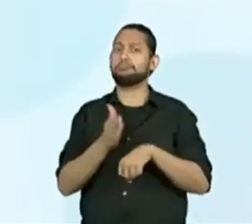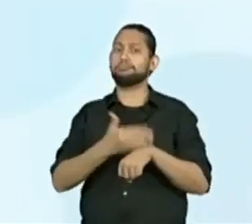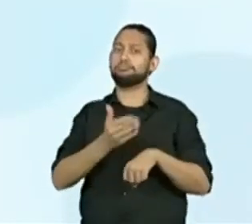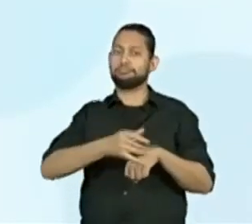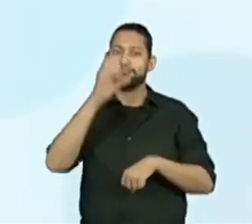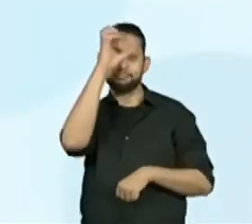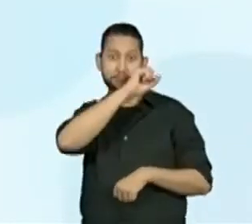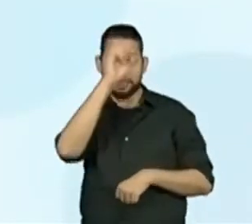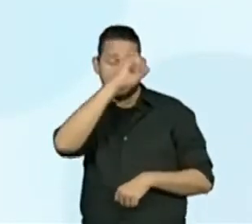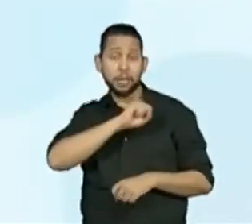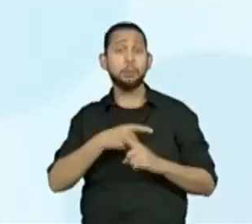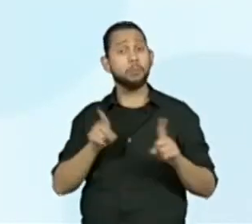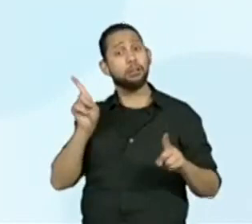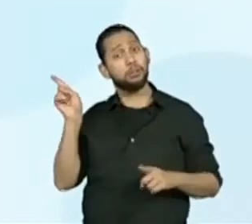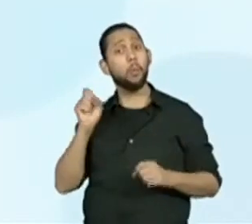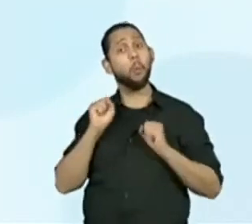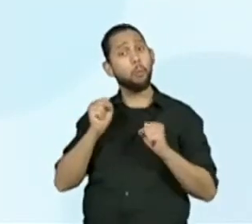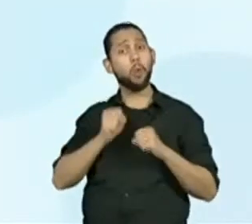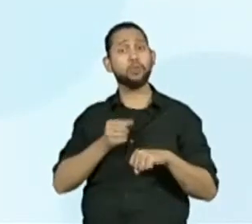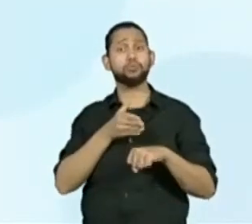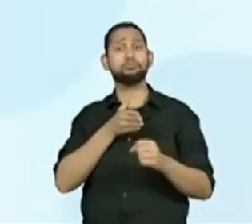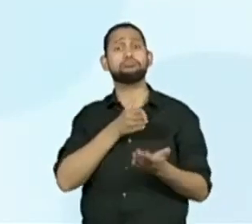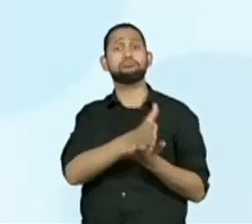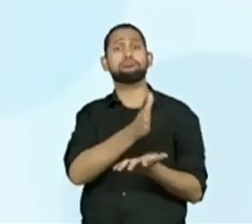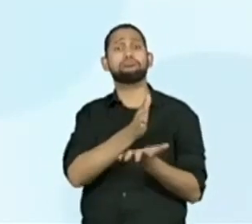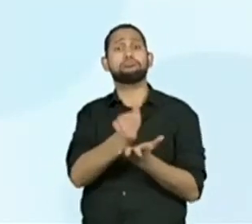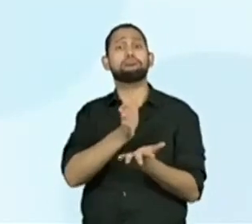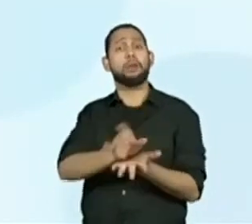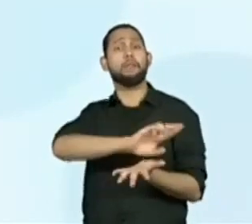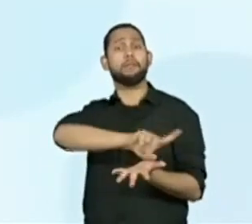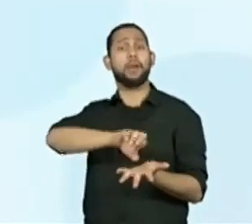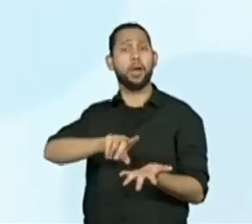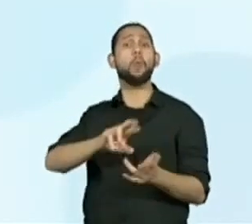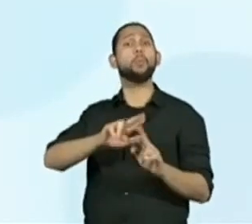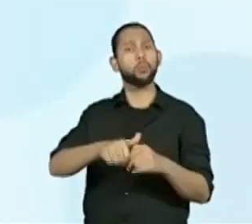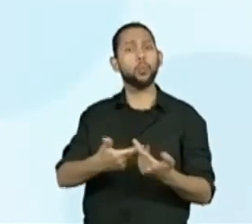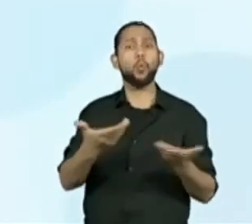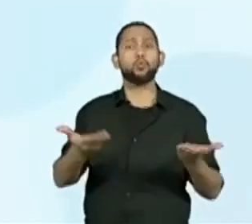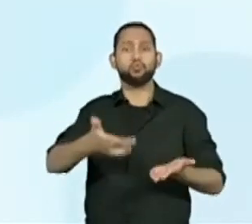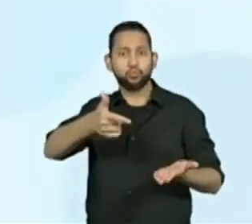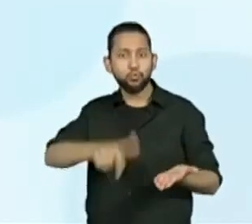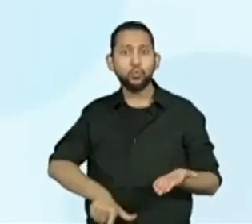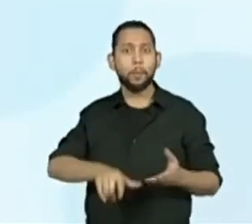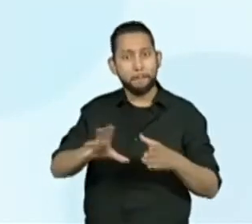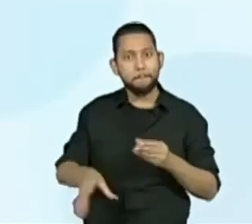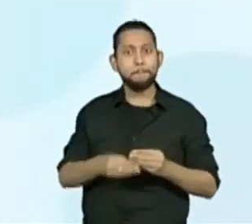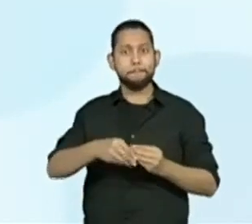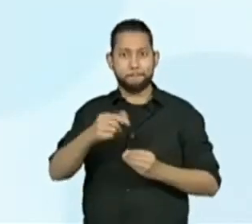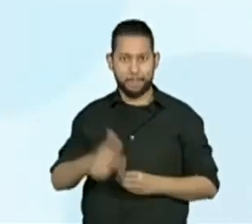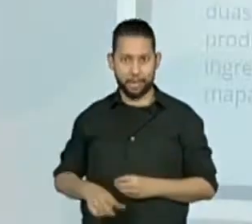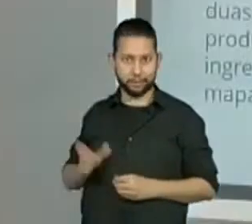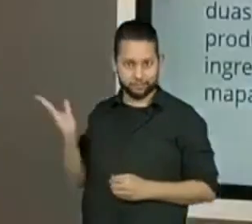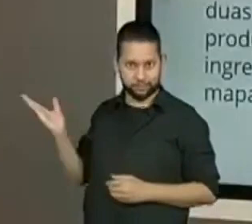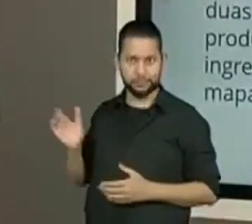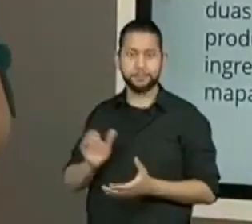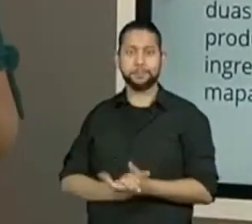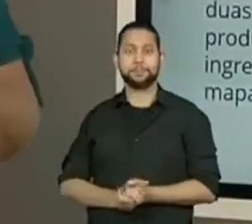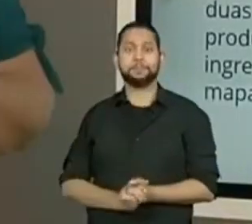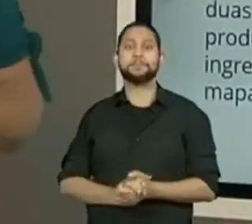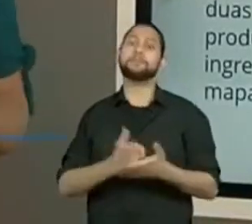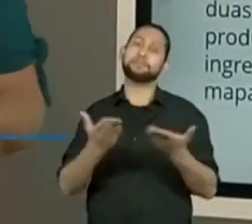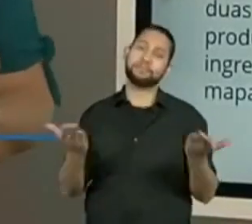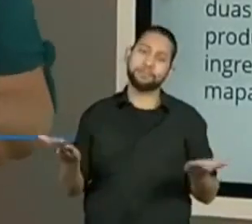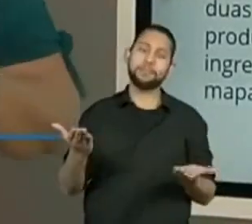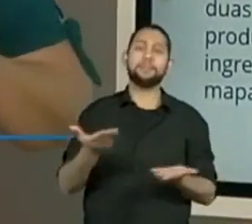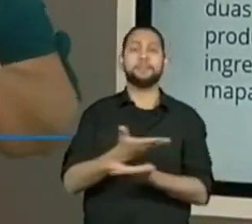por isso nós vamos trazer lá novamente hoje certo então vamos resolver mais alguns problemas